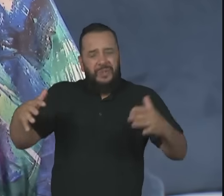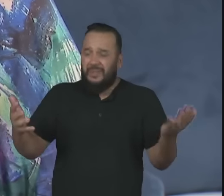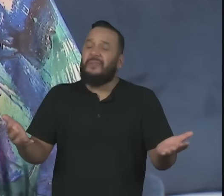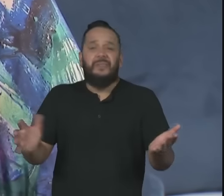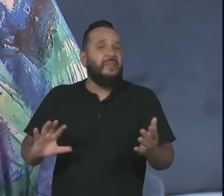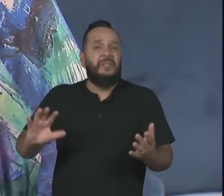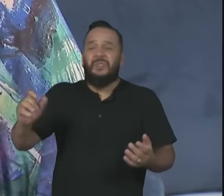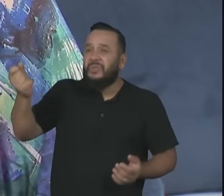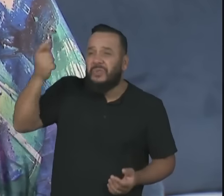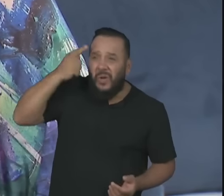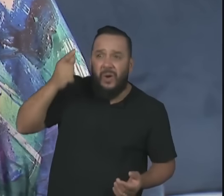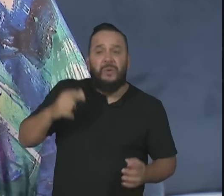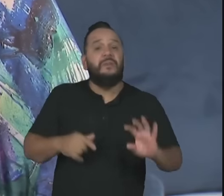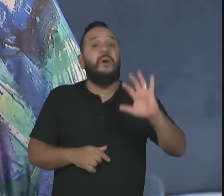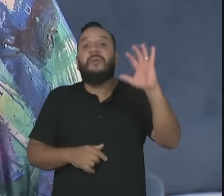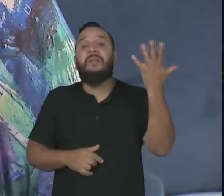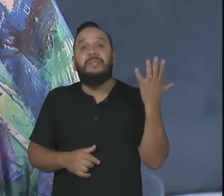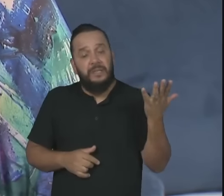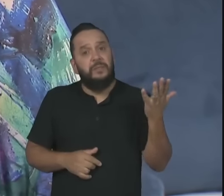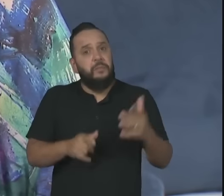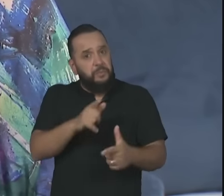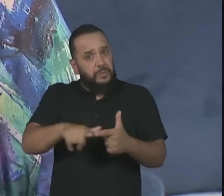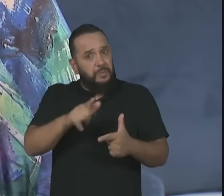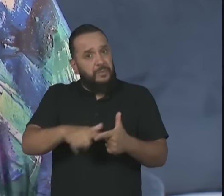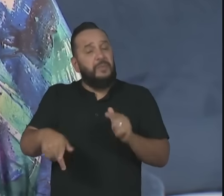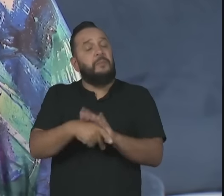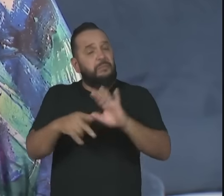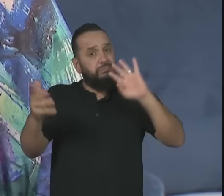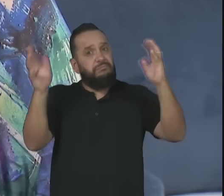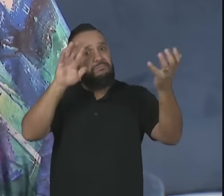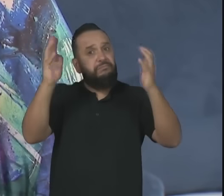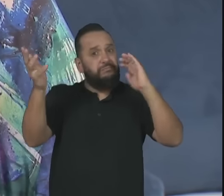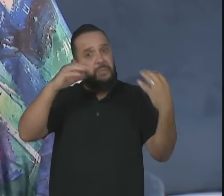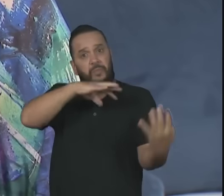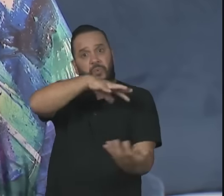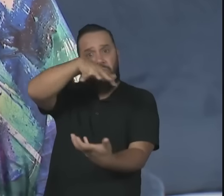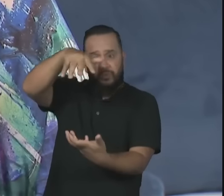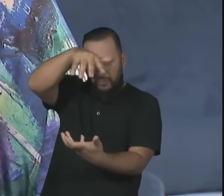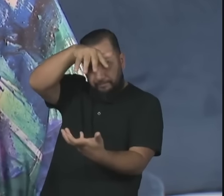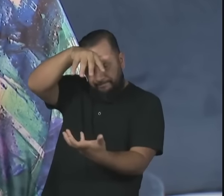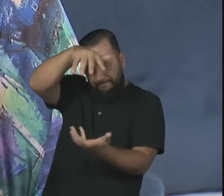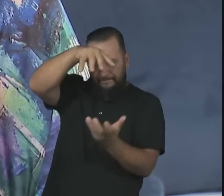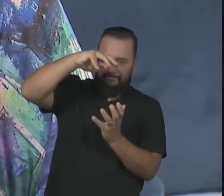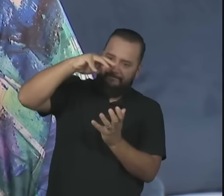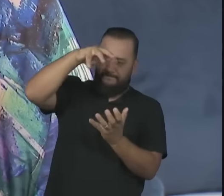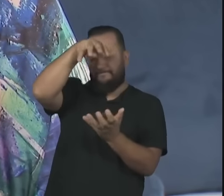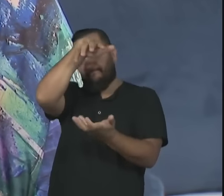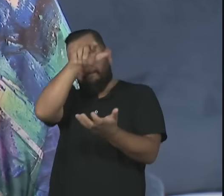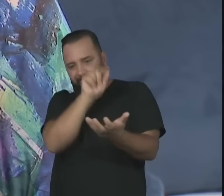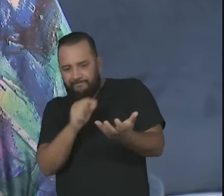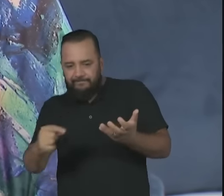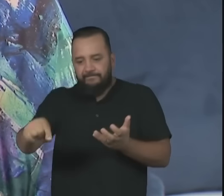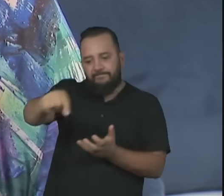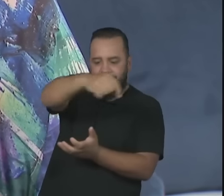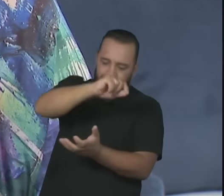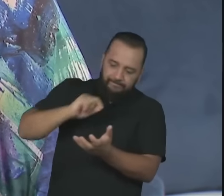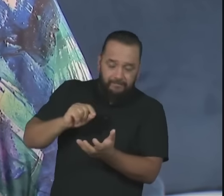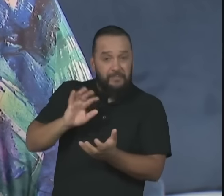origem. A crise climática ela é mundial, mas o que nós fazemos no